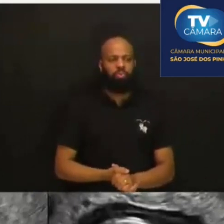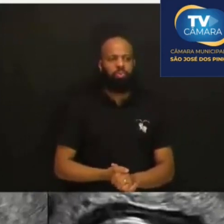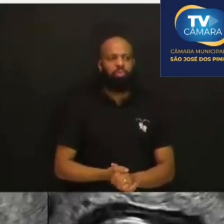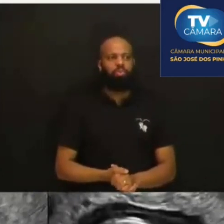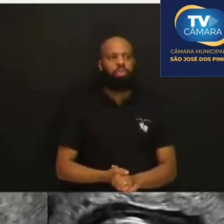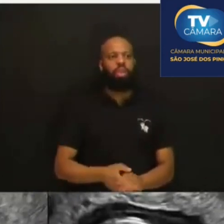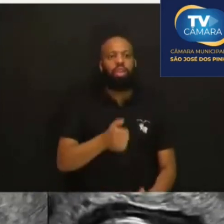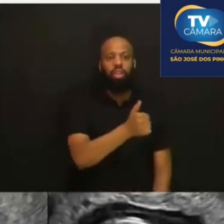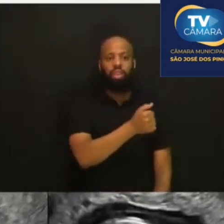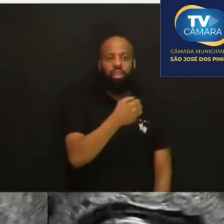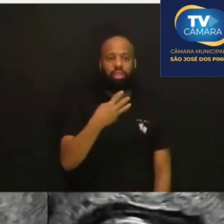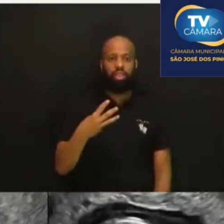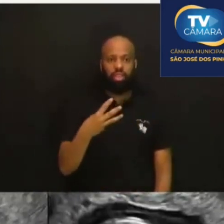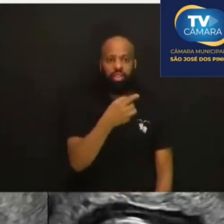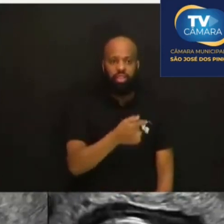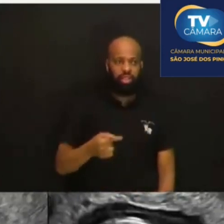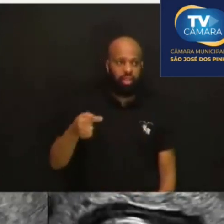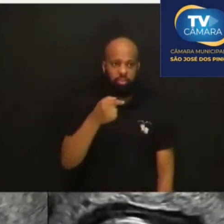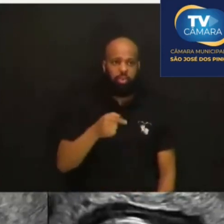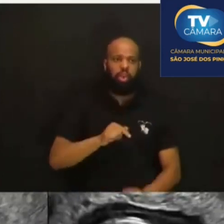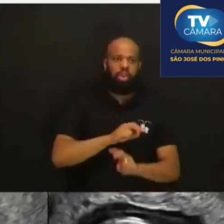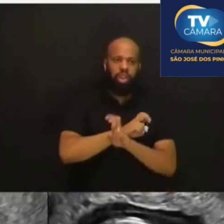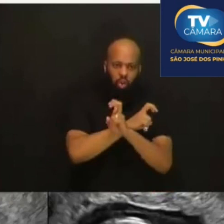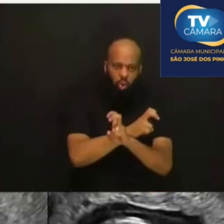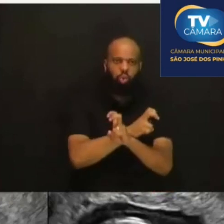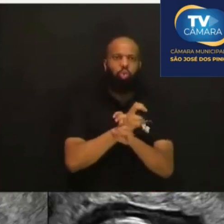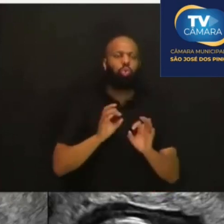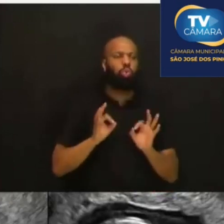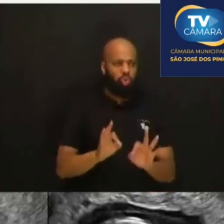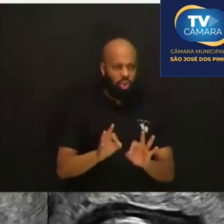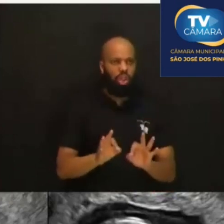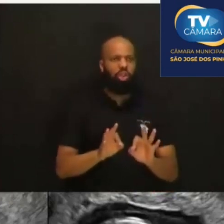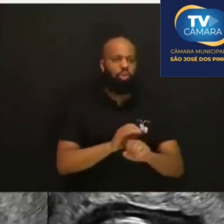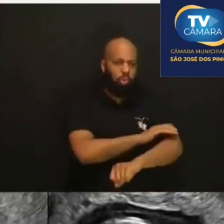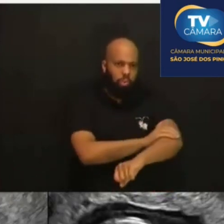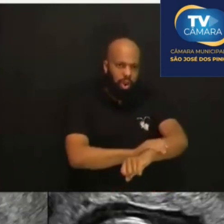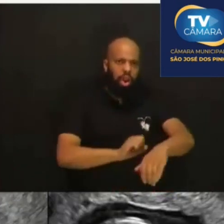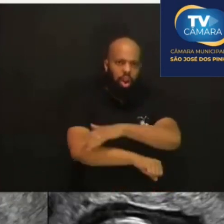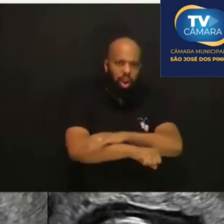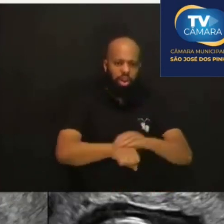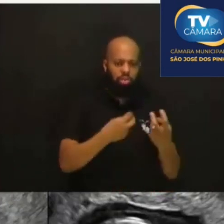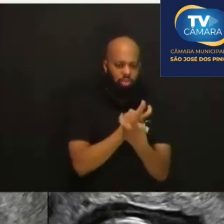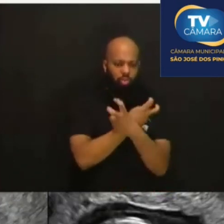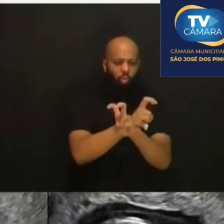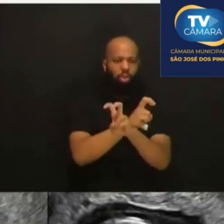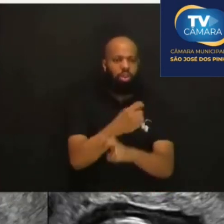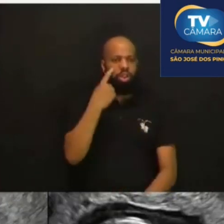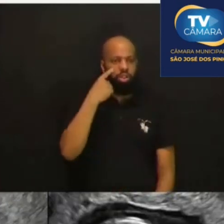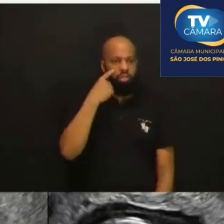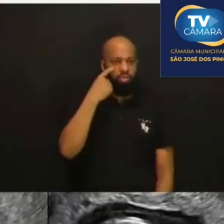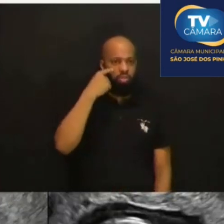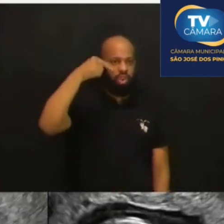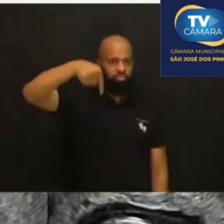13 semanas. Calcificação de ossos de braço e esqueleto. Olhem aquele osso lá na